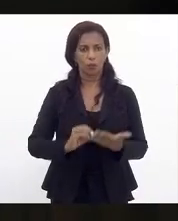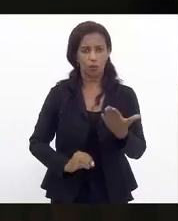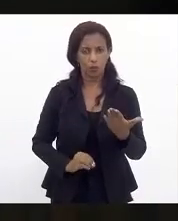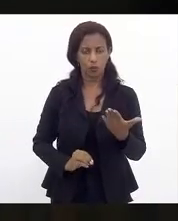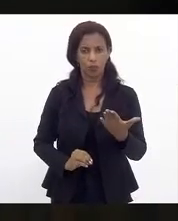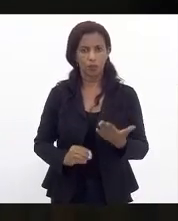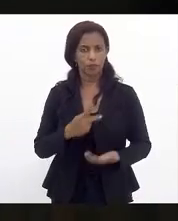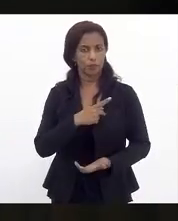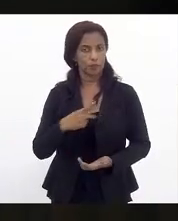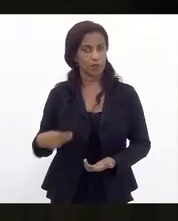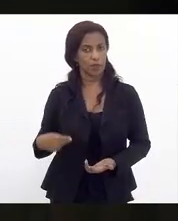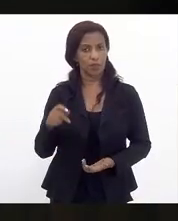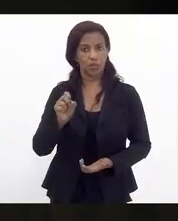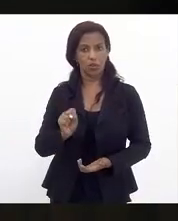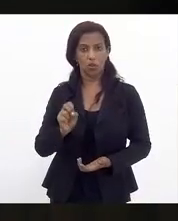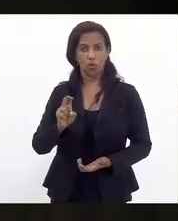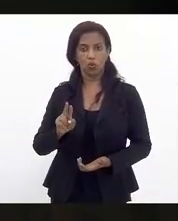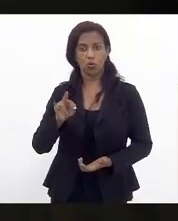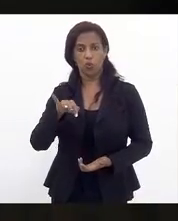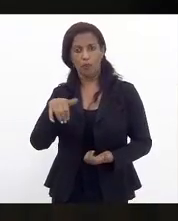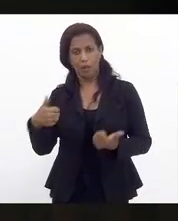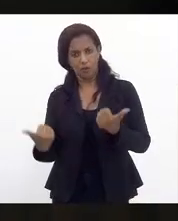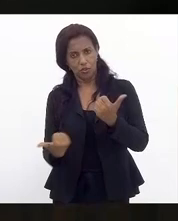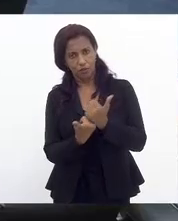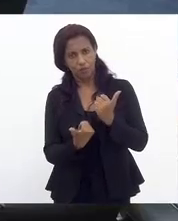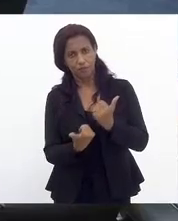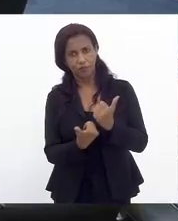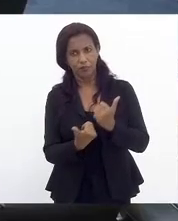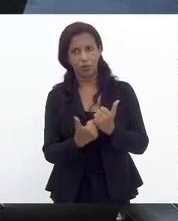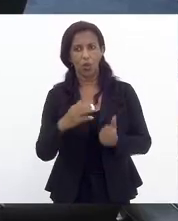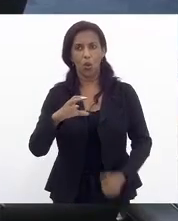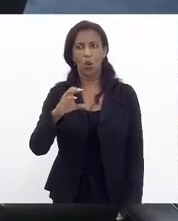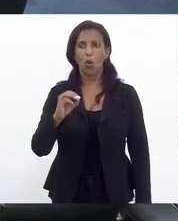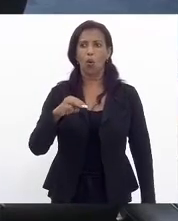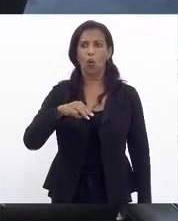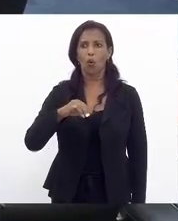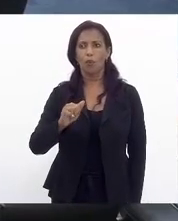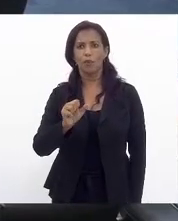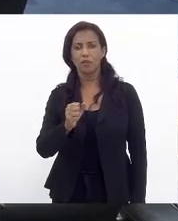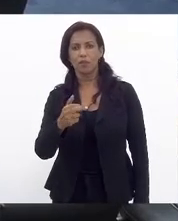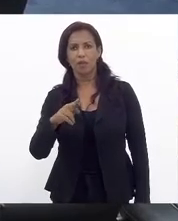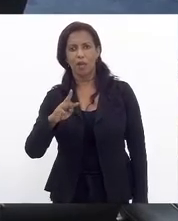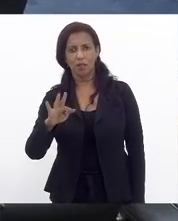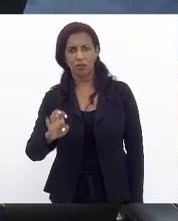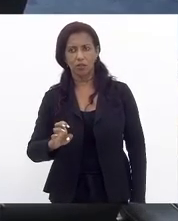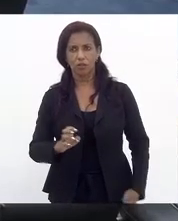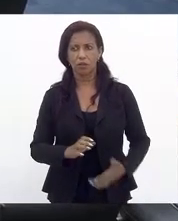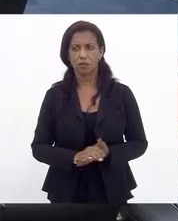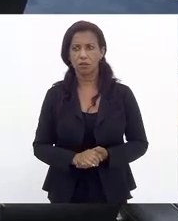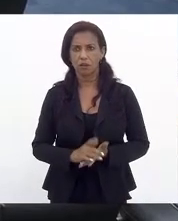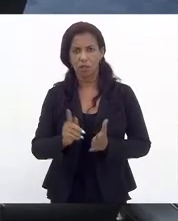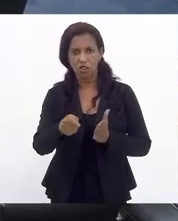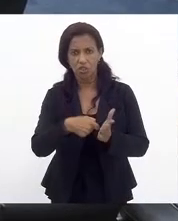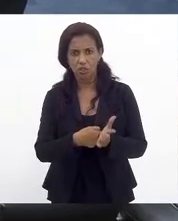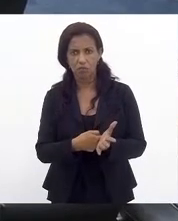suplente da comissão Earth e tá escrito para falar sobre não